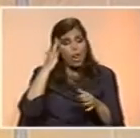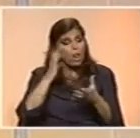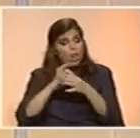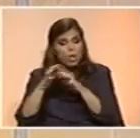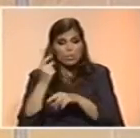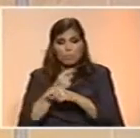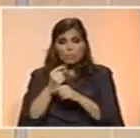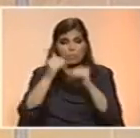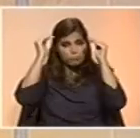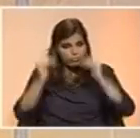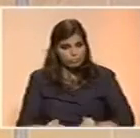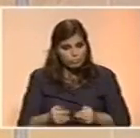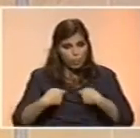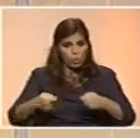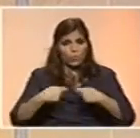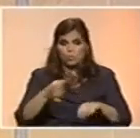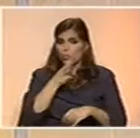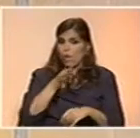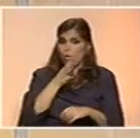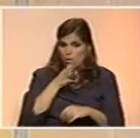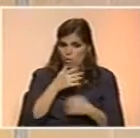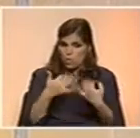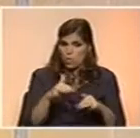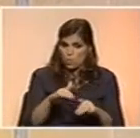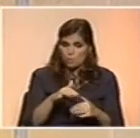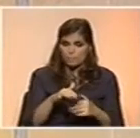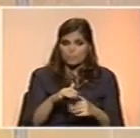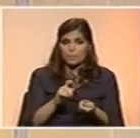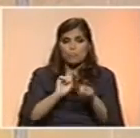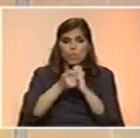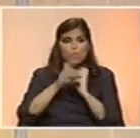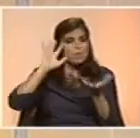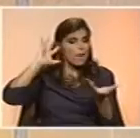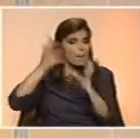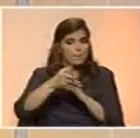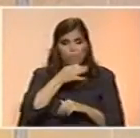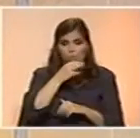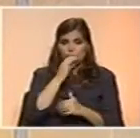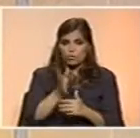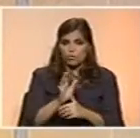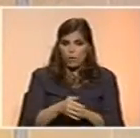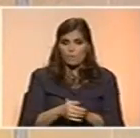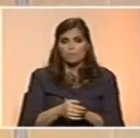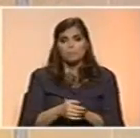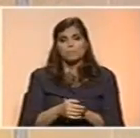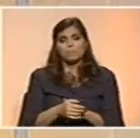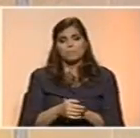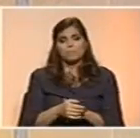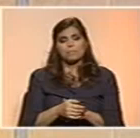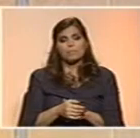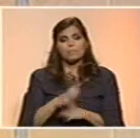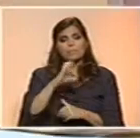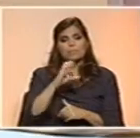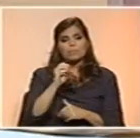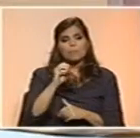um décimo os consumos de água. Uhum. A questão das alterações climáticas, também já referi, é crítica. Uhum. Conceição,